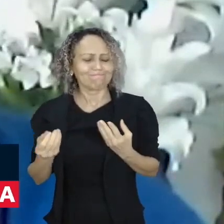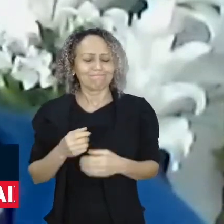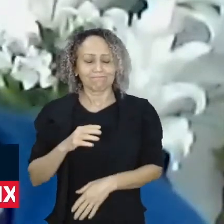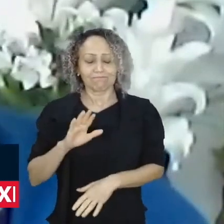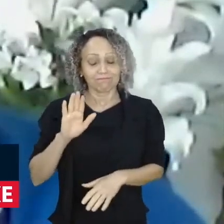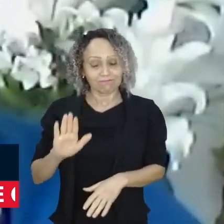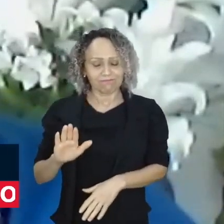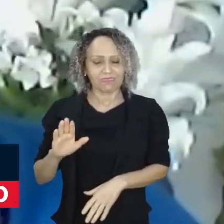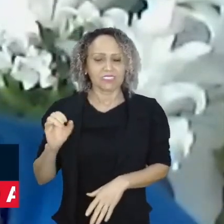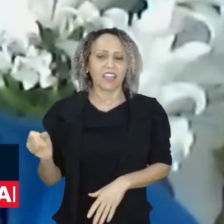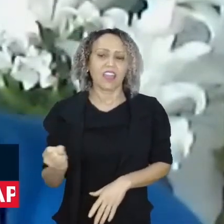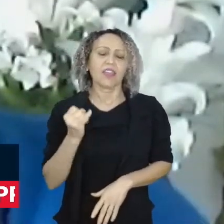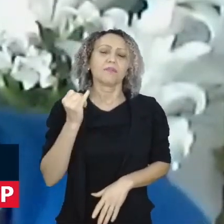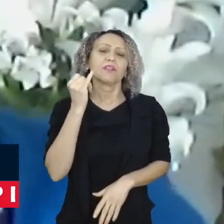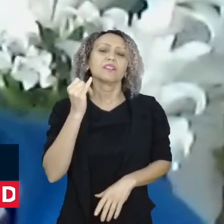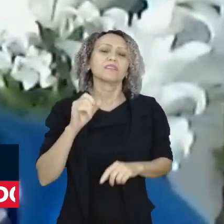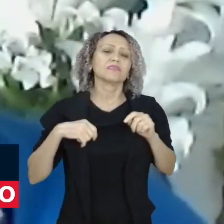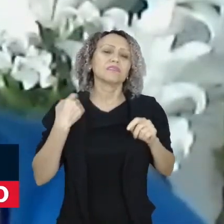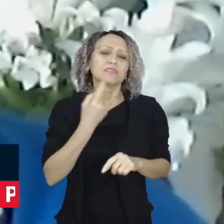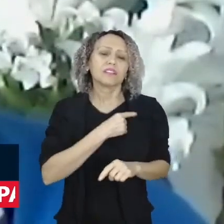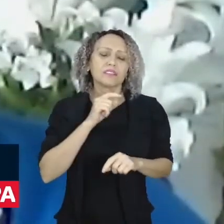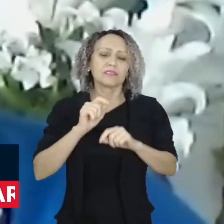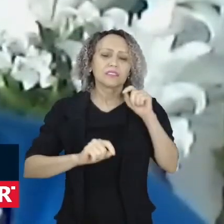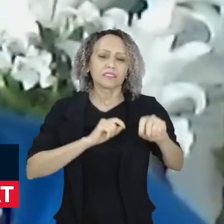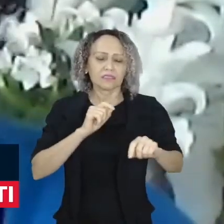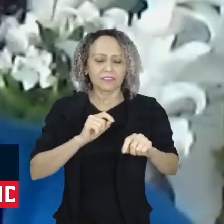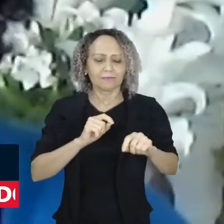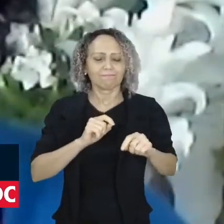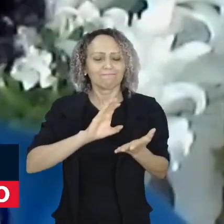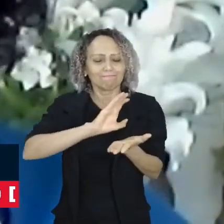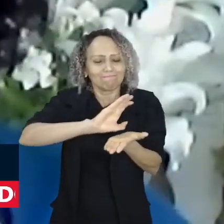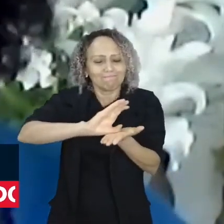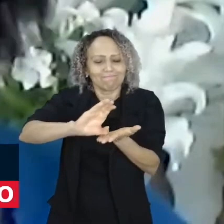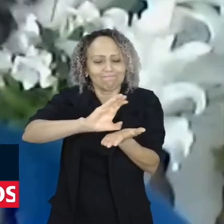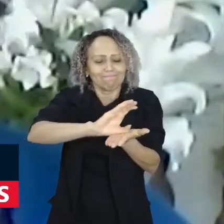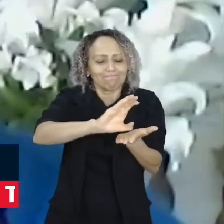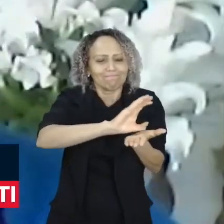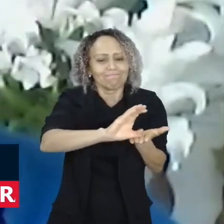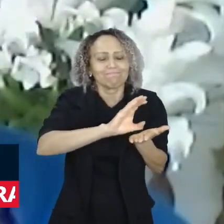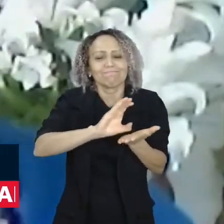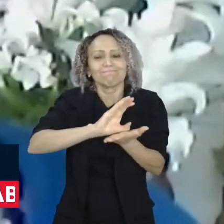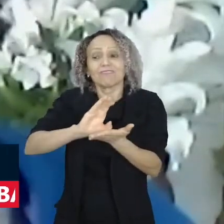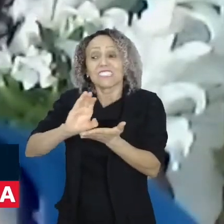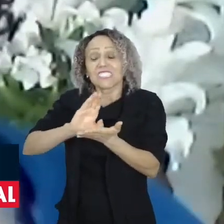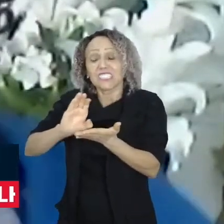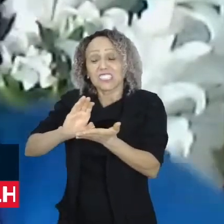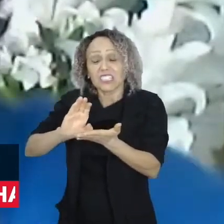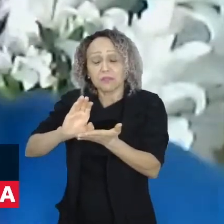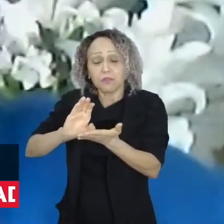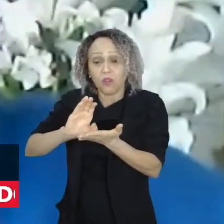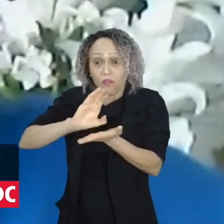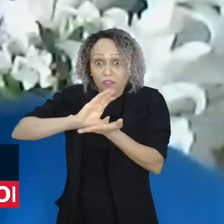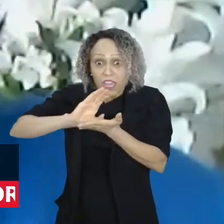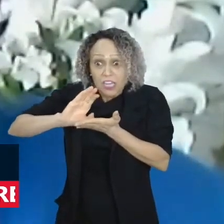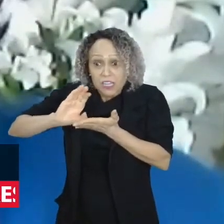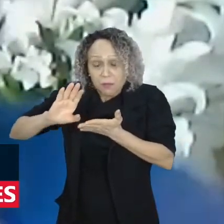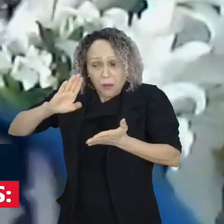periféricas, que são as mais afetadas pela fome e pelo desemprego. É importante